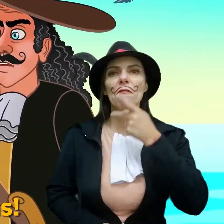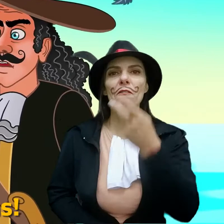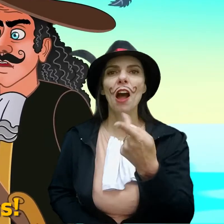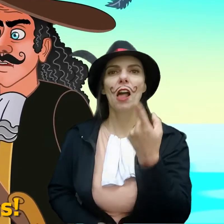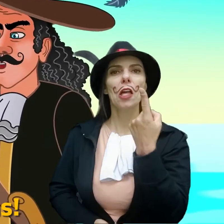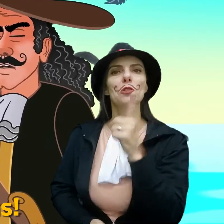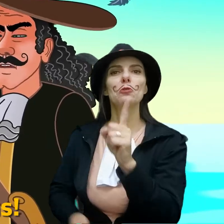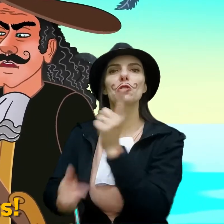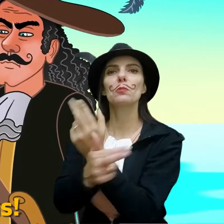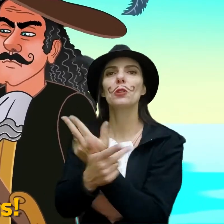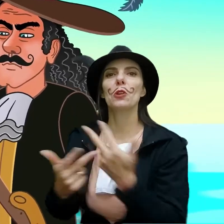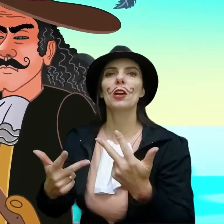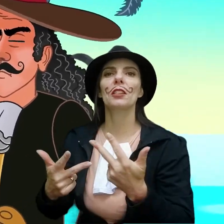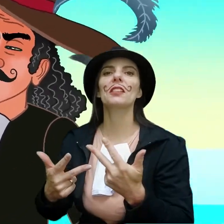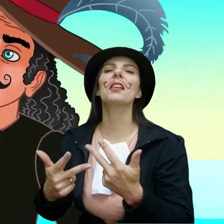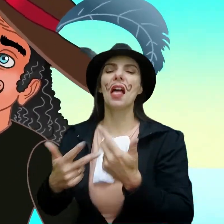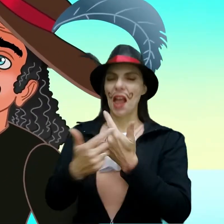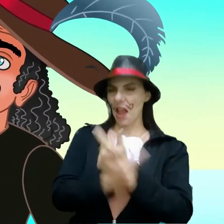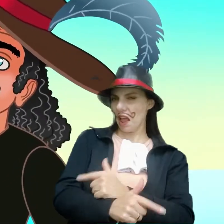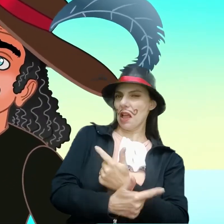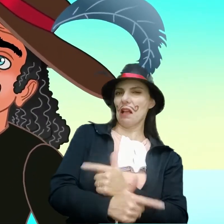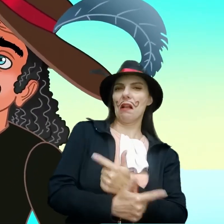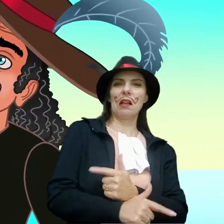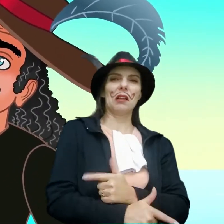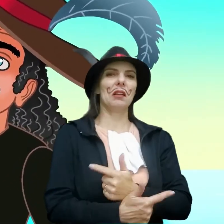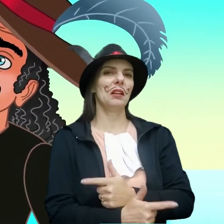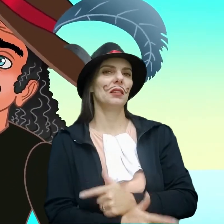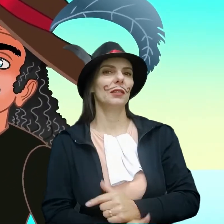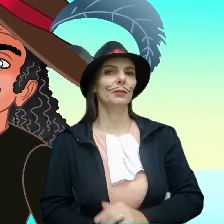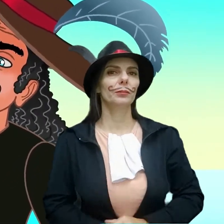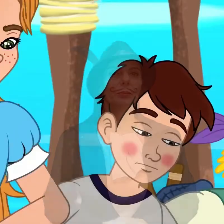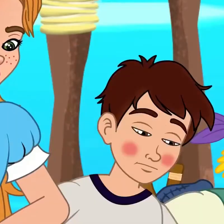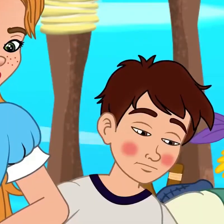Diga suas últimas palavras!